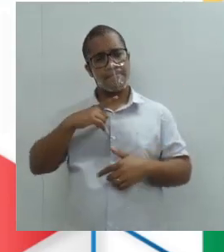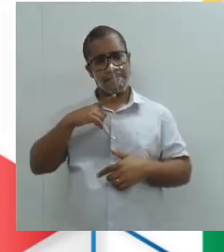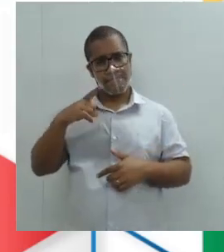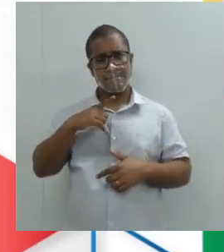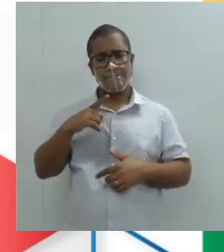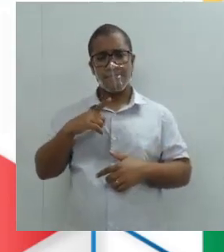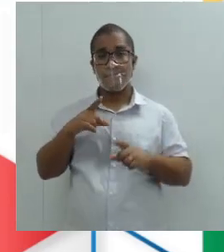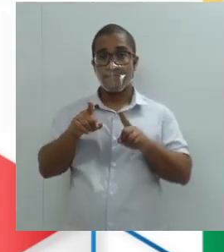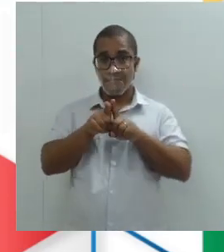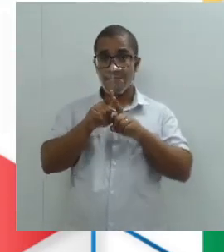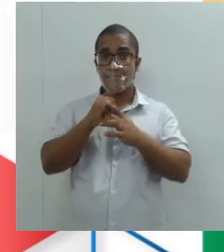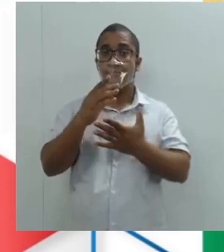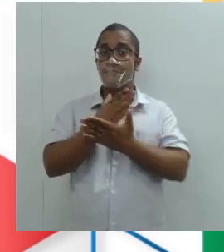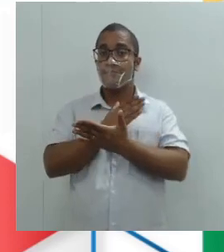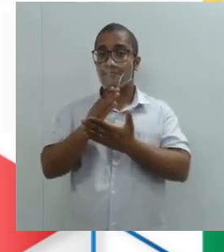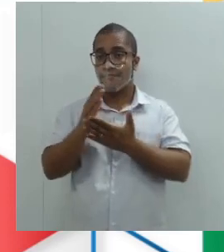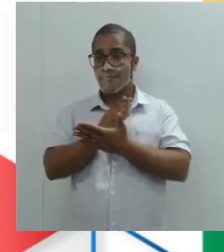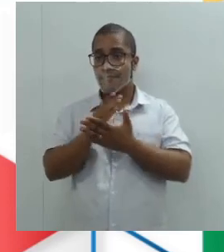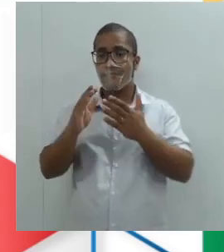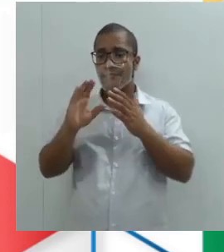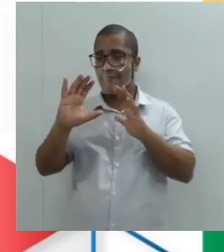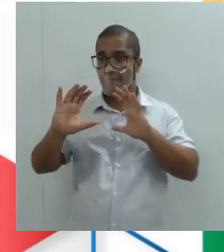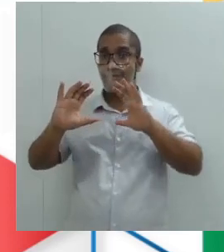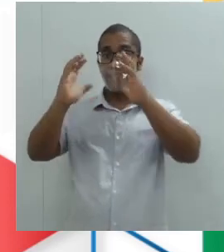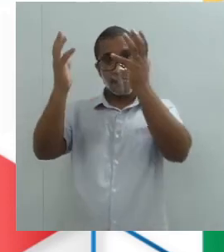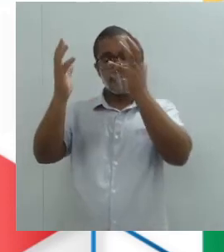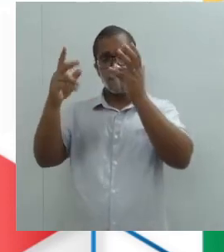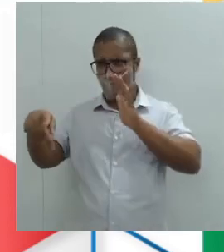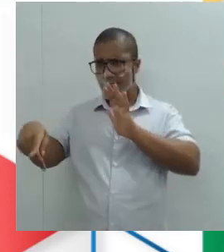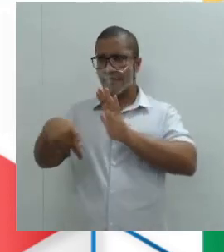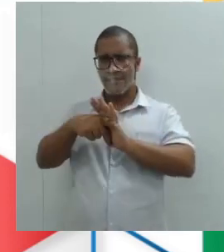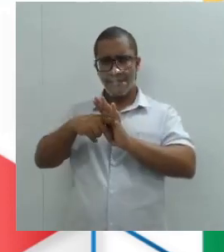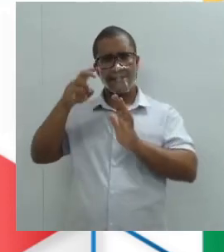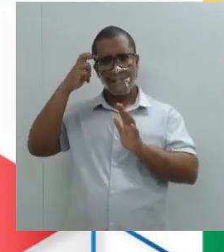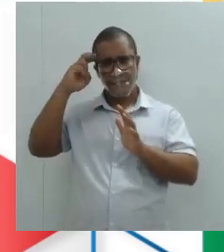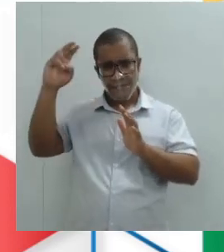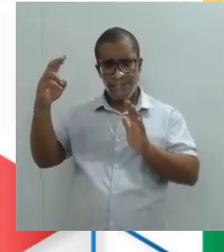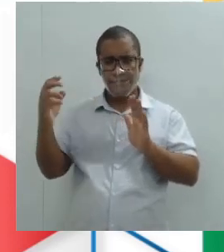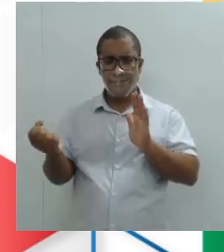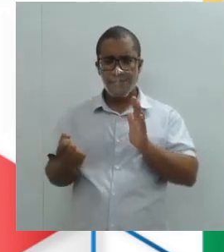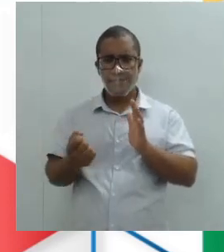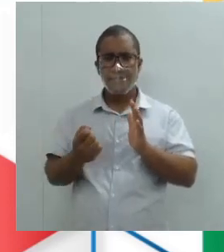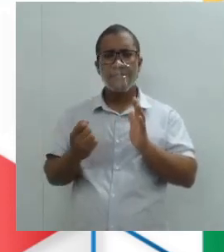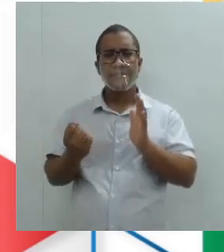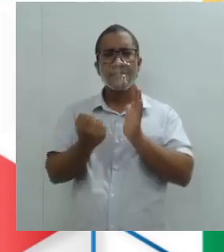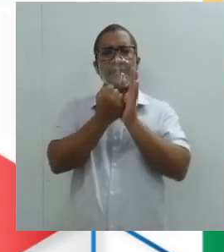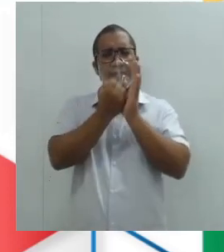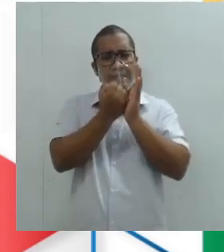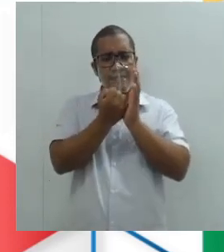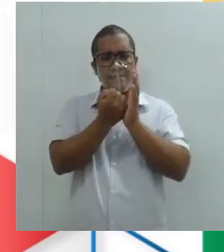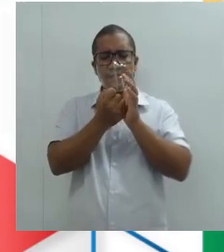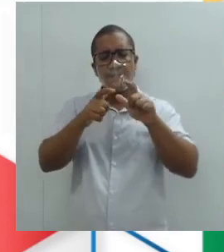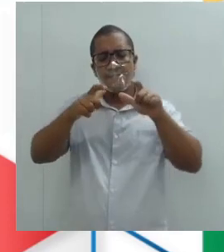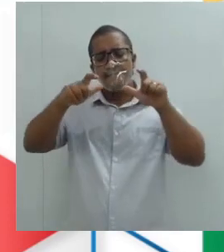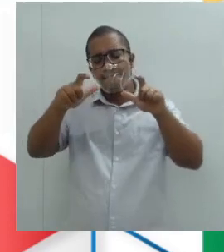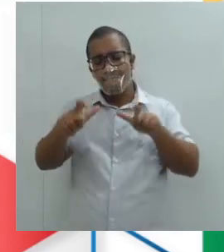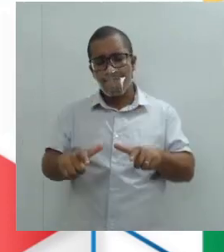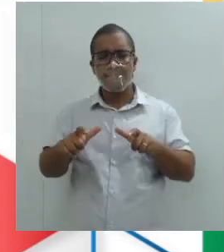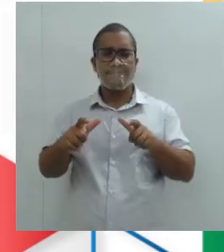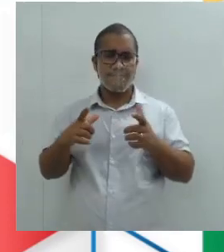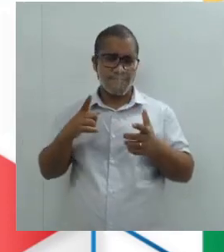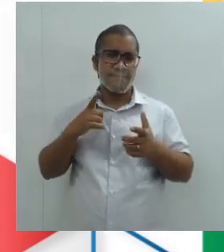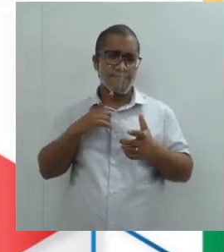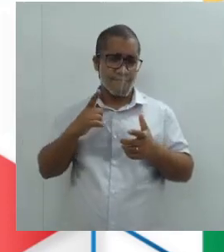E, inclusive também festa. Isso mesmo, festas, festividades, músicas,